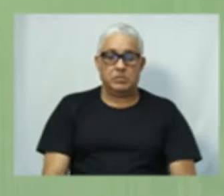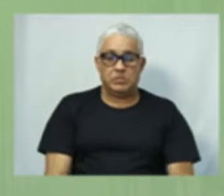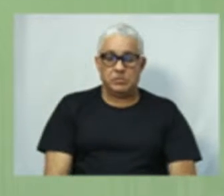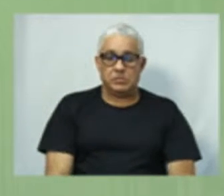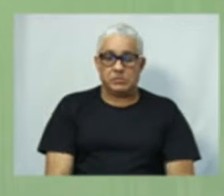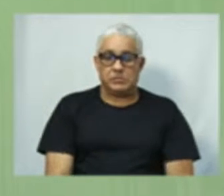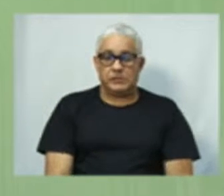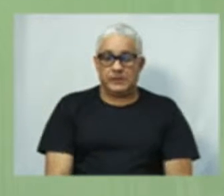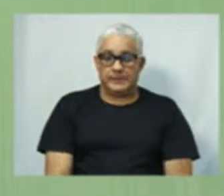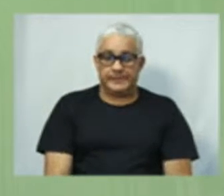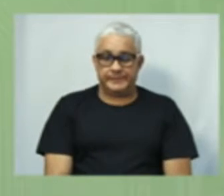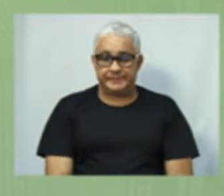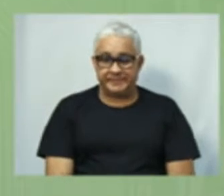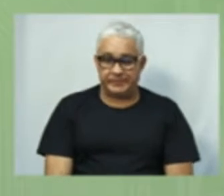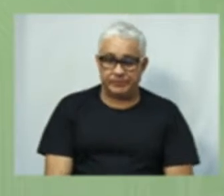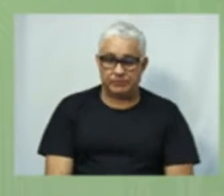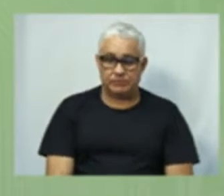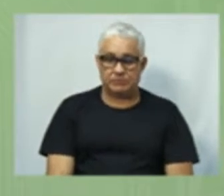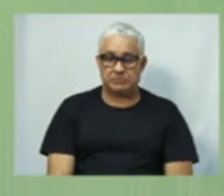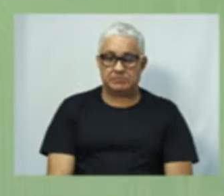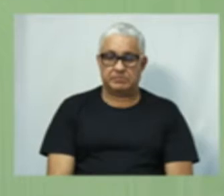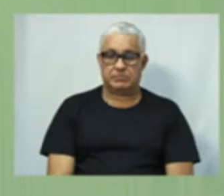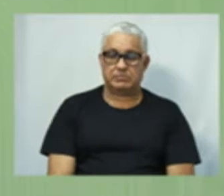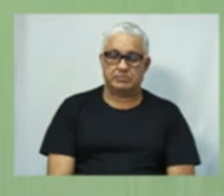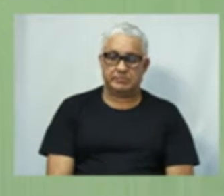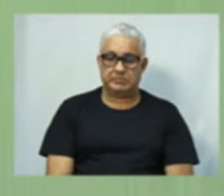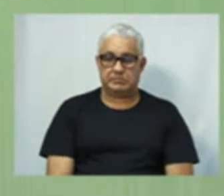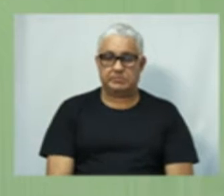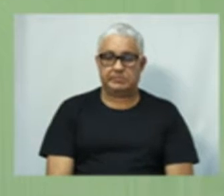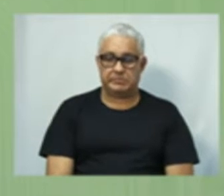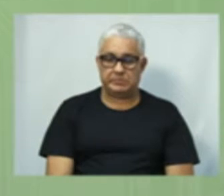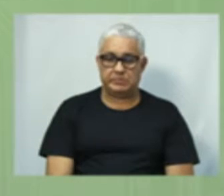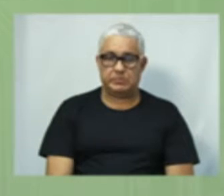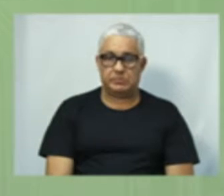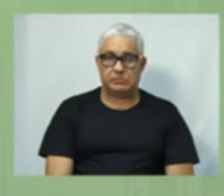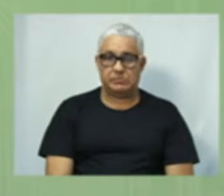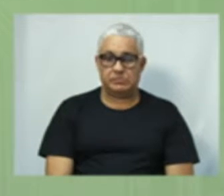313.200 vezes 1,08% vai ser o quê?